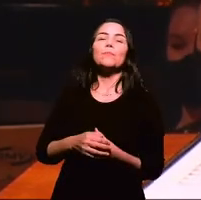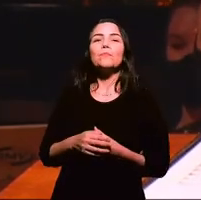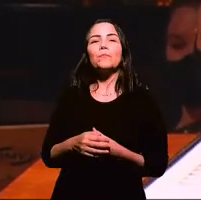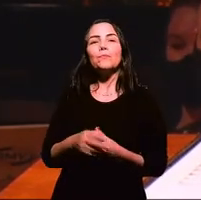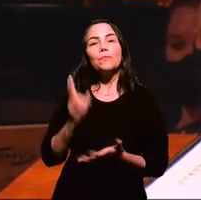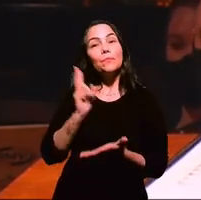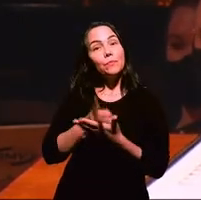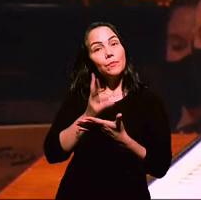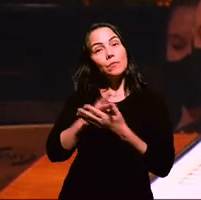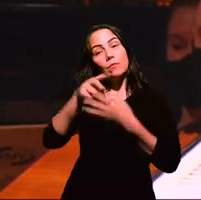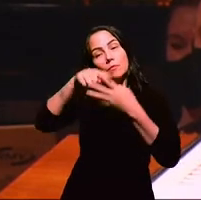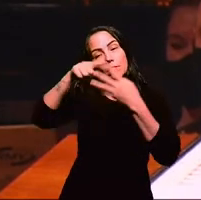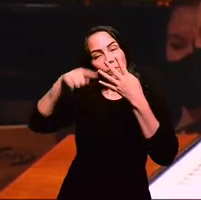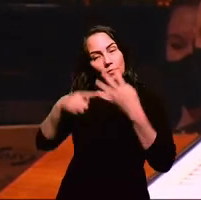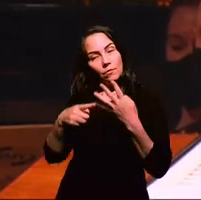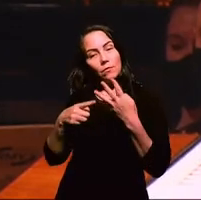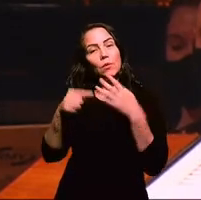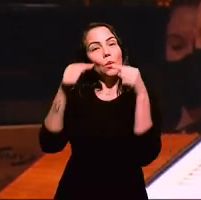um mesmo